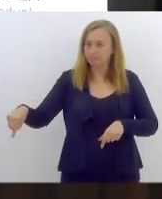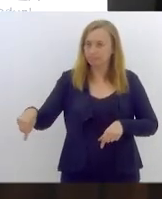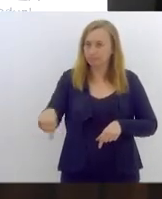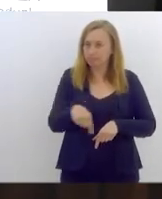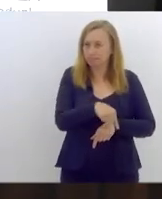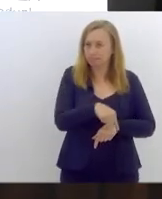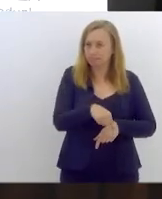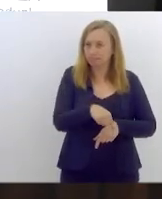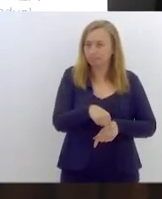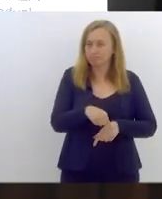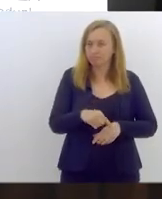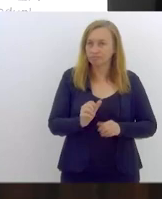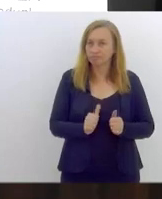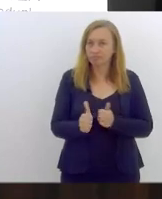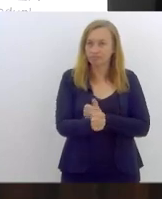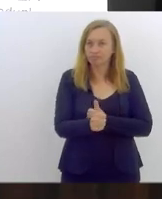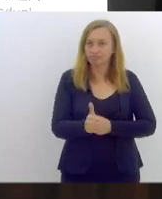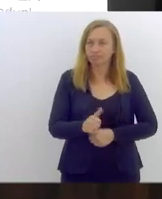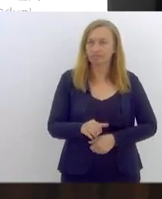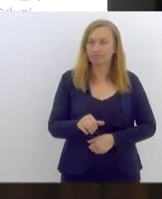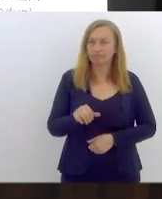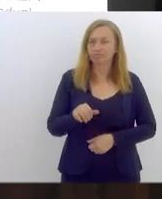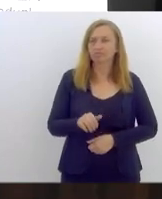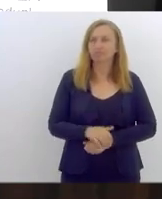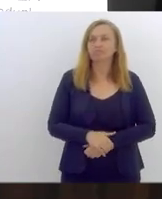estar aí, né, Luyara?